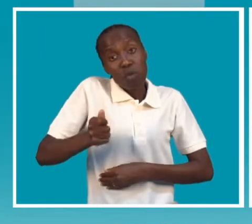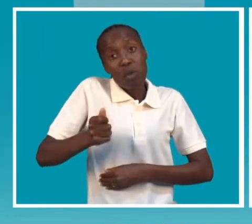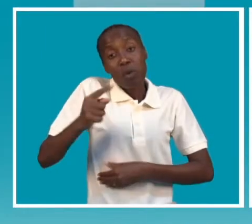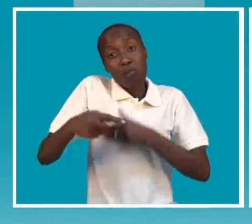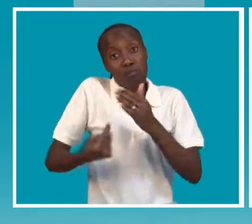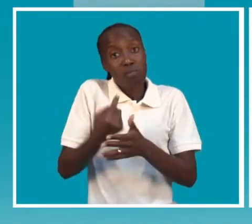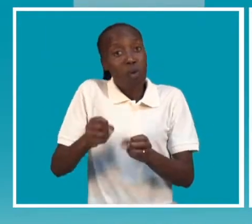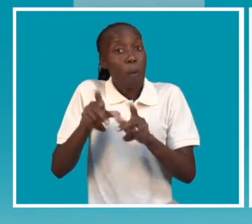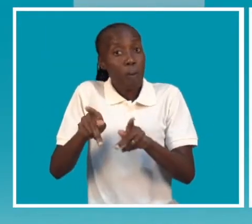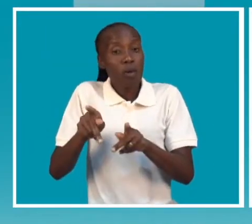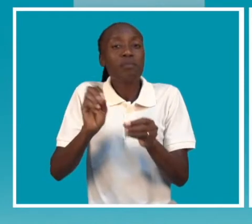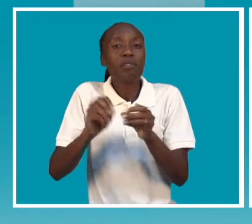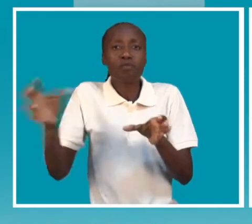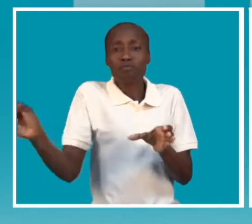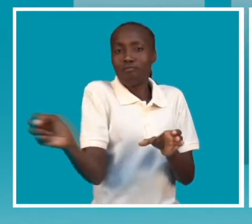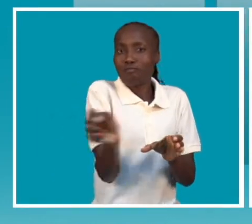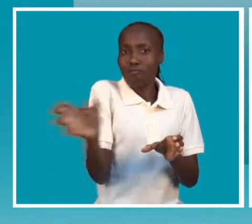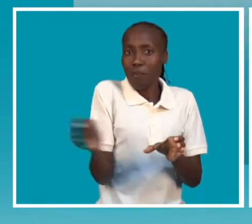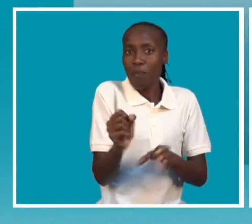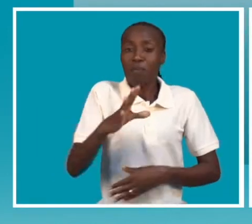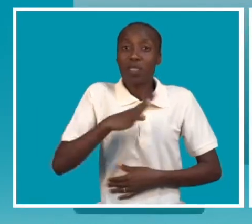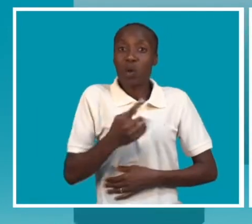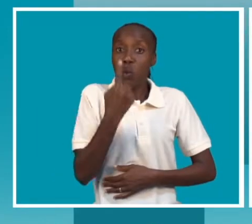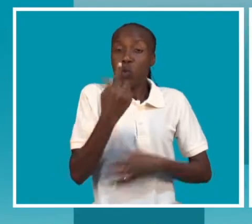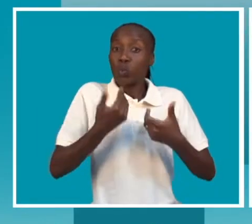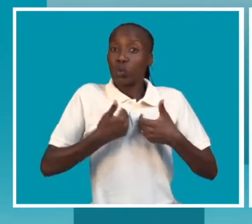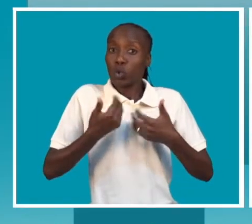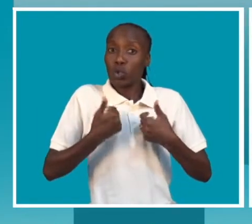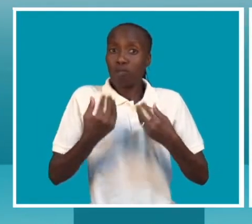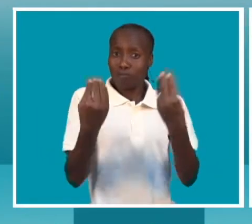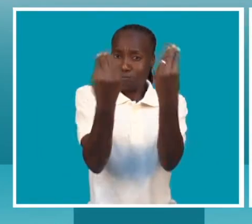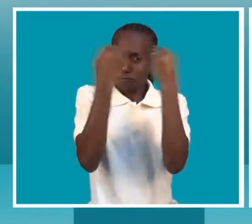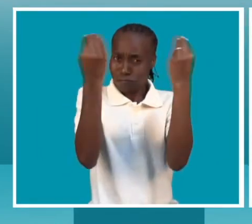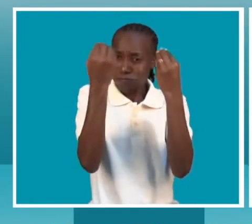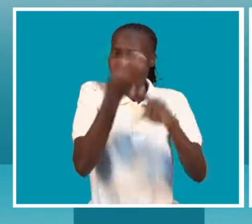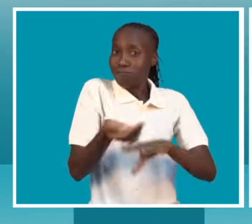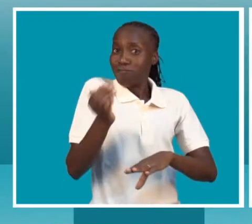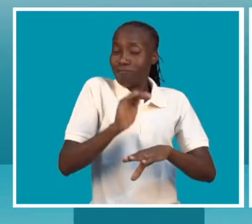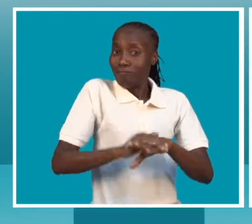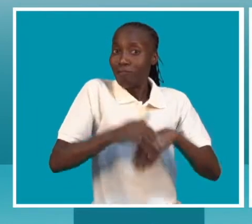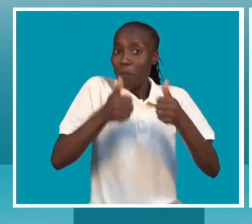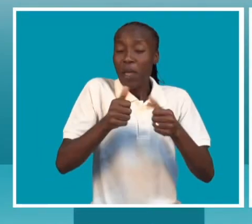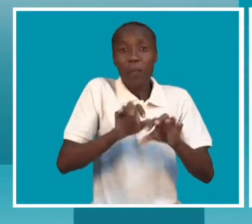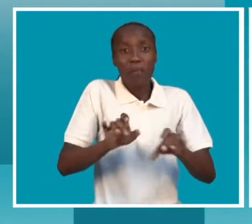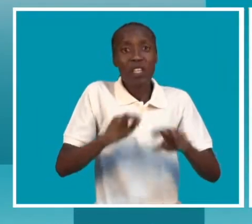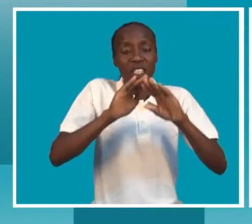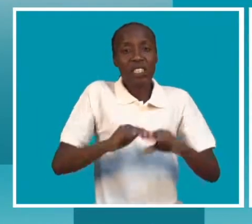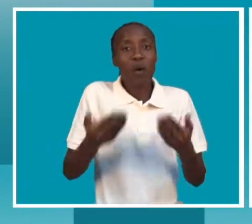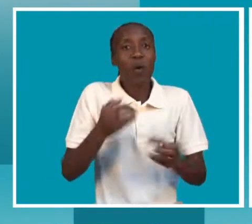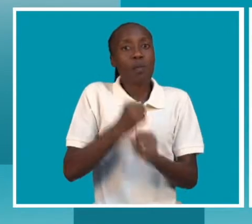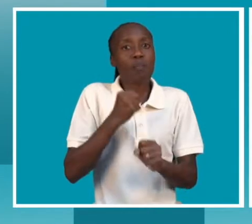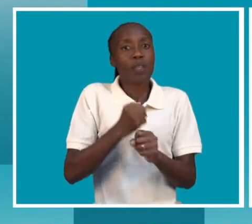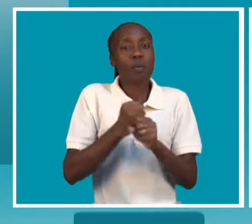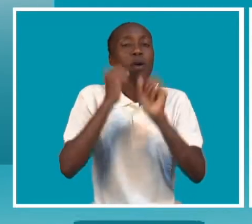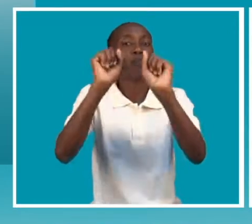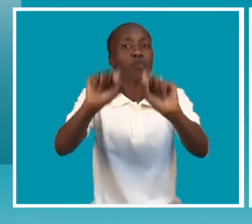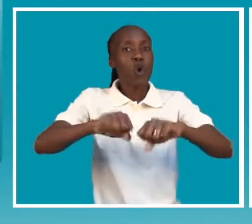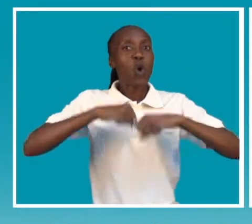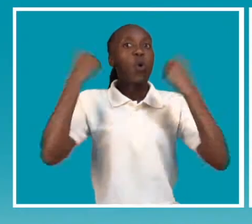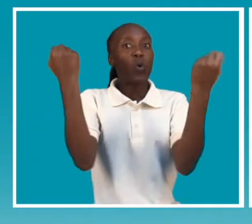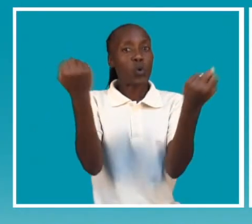encaminhamos. Temos um jovem que se destacou muito bem na informática e está agora numa organização como monitor